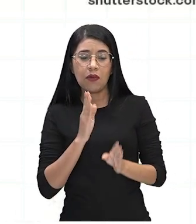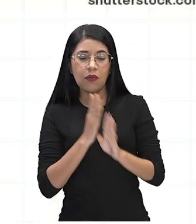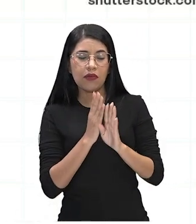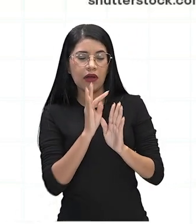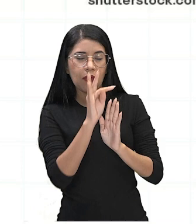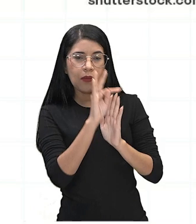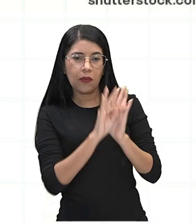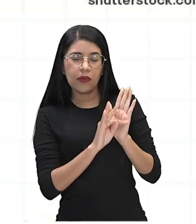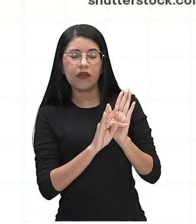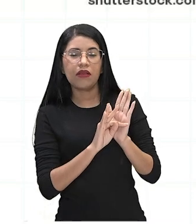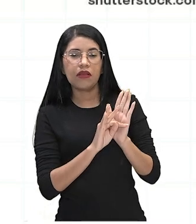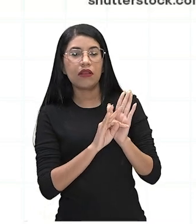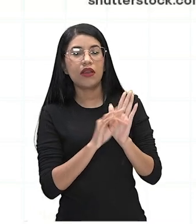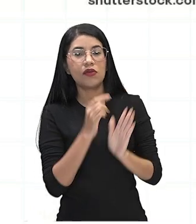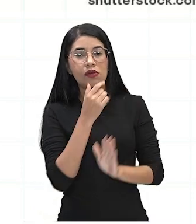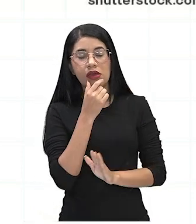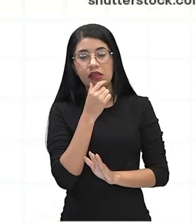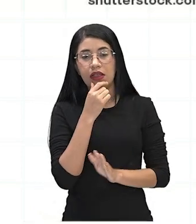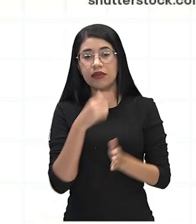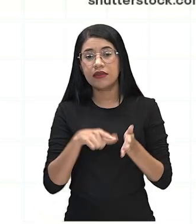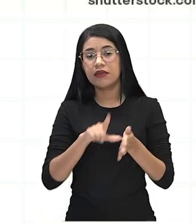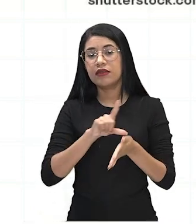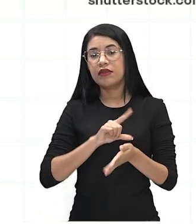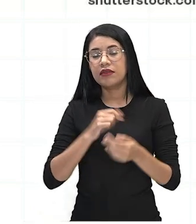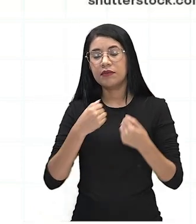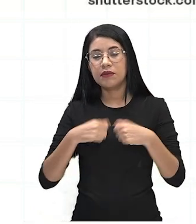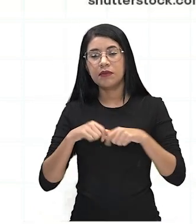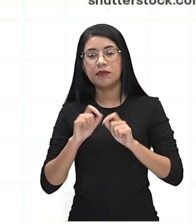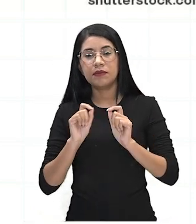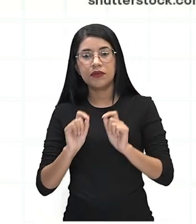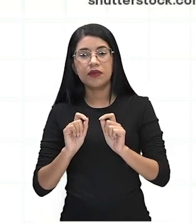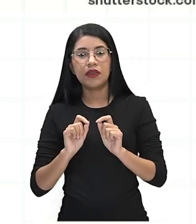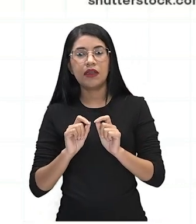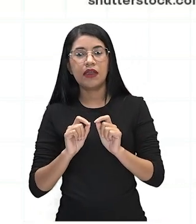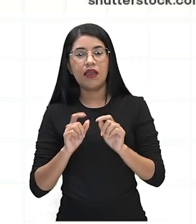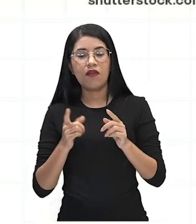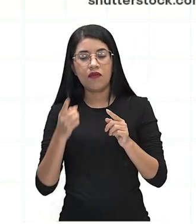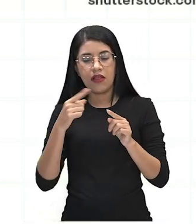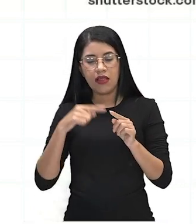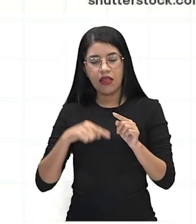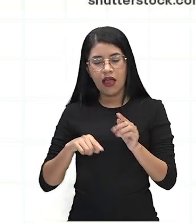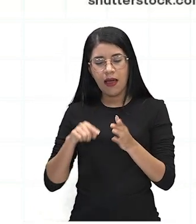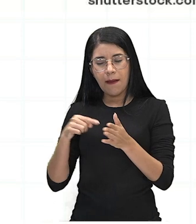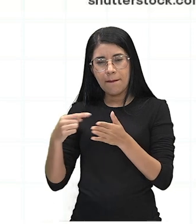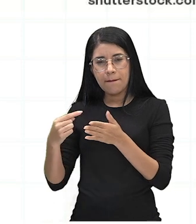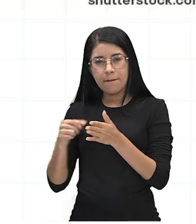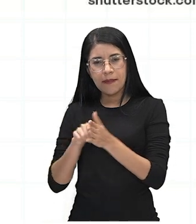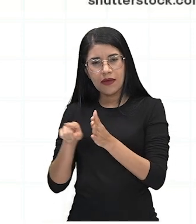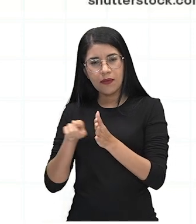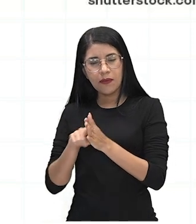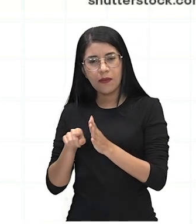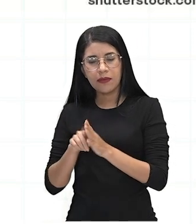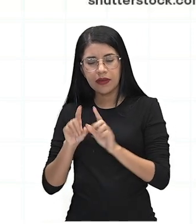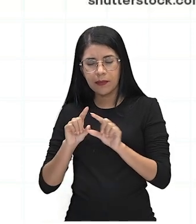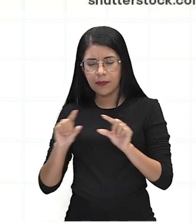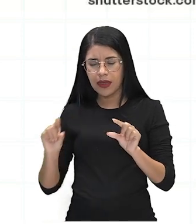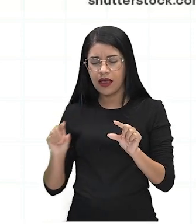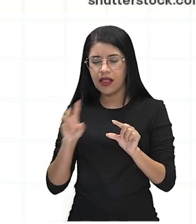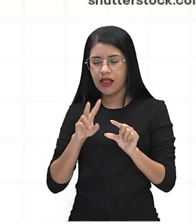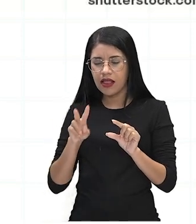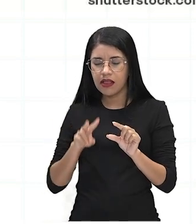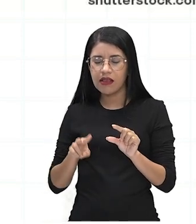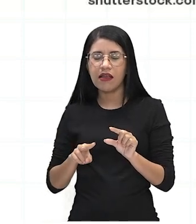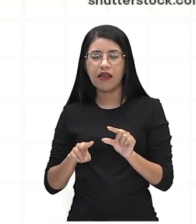faço primeiro mesmo? Primeiro você vai lá na pergunta, marca a alternativa que apresenta o assunto do